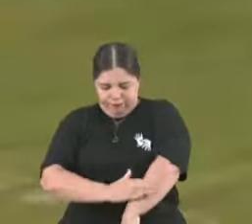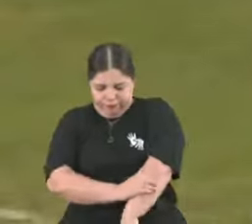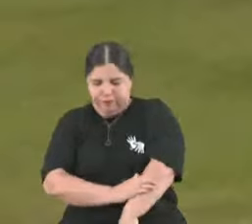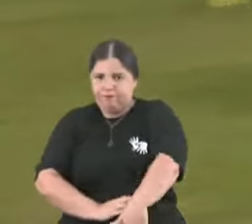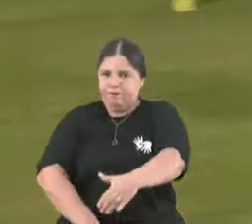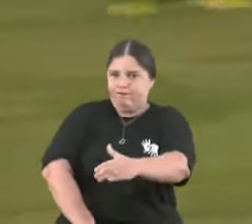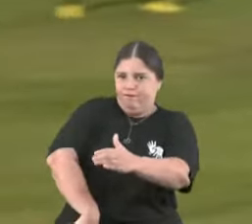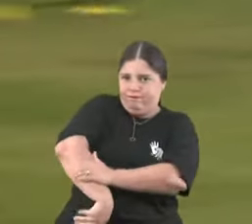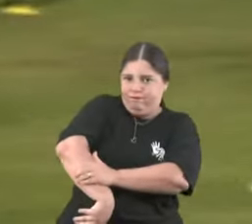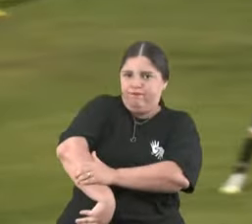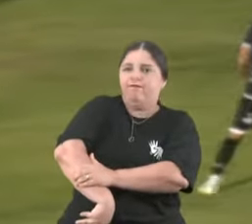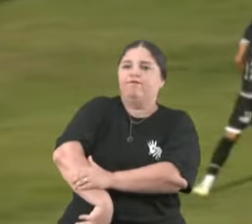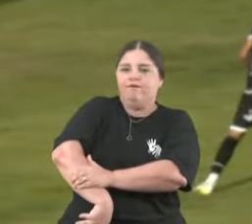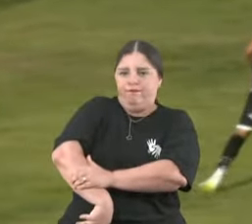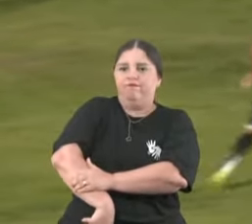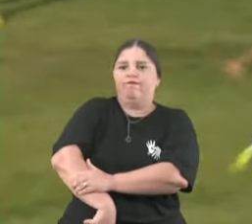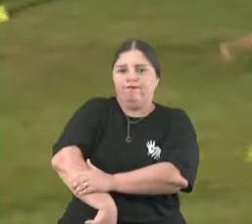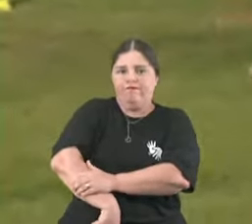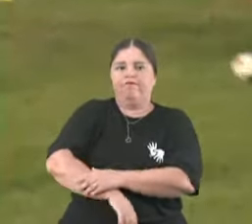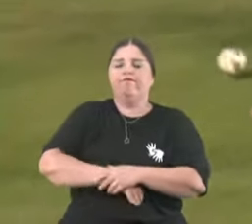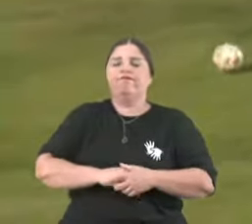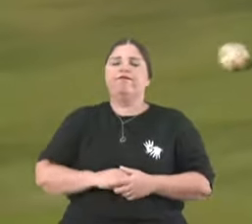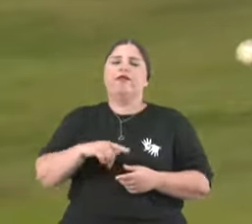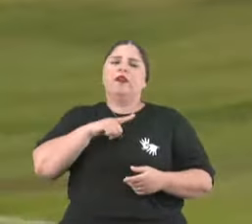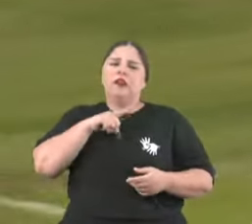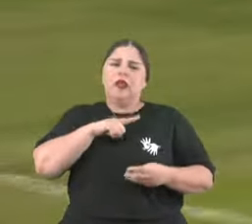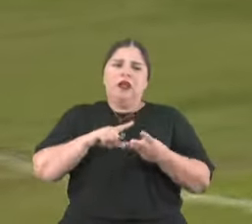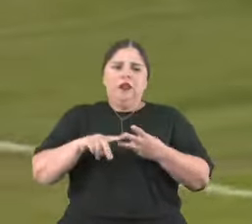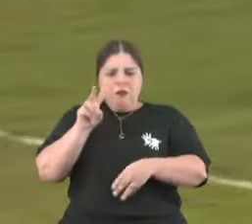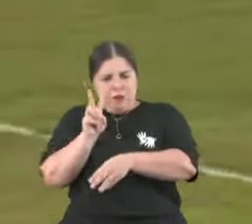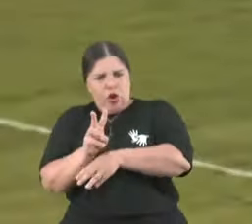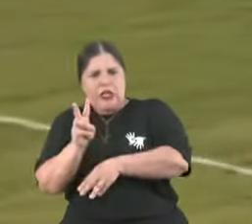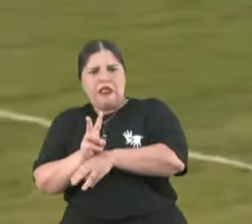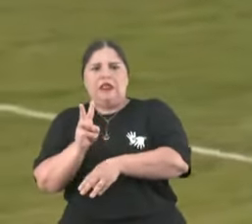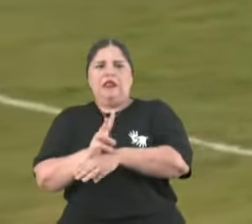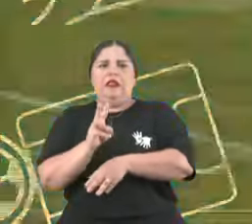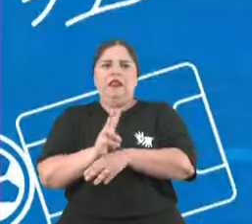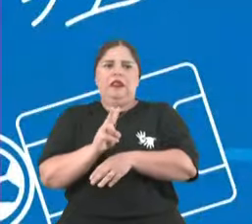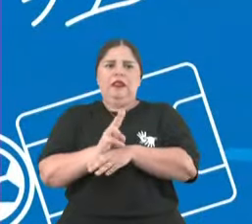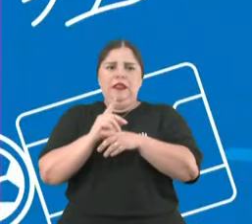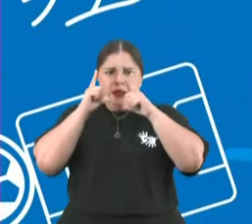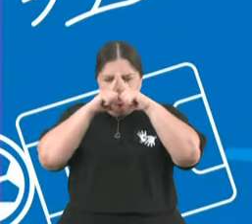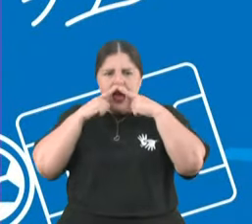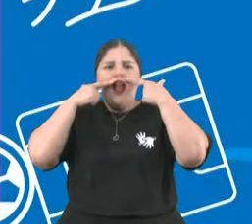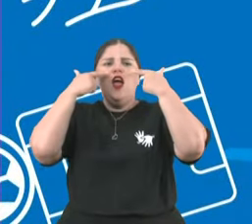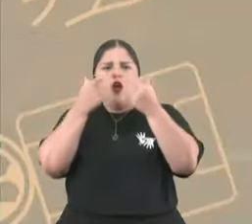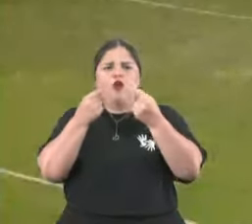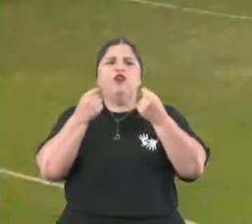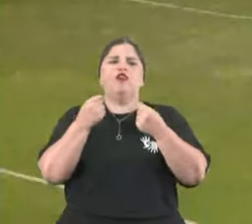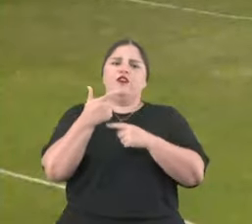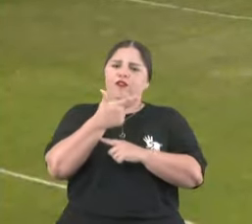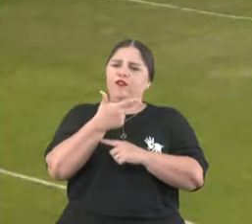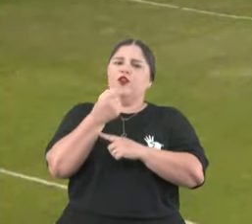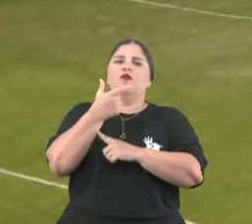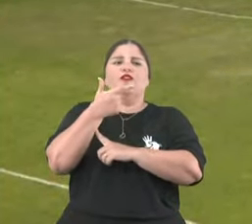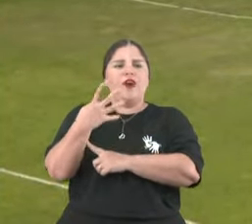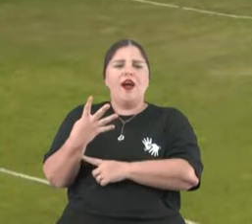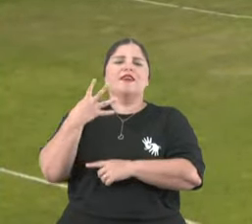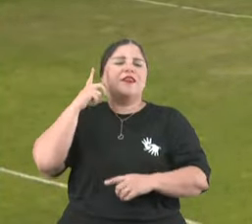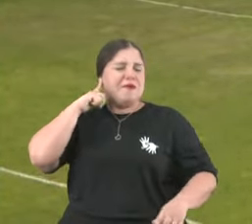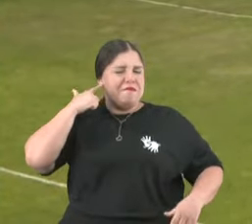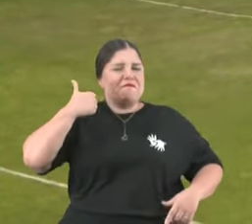É aqui na tela da Band e também da FAF TV. Alagoano 2024 é massa. Um